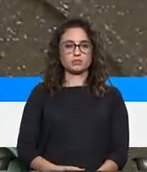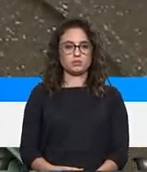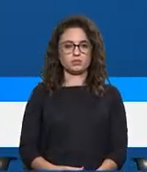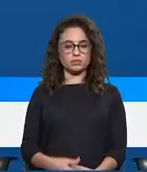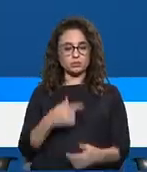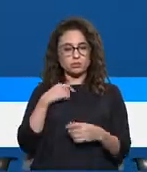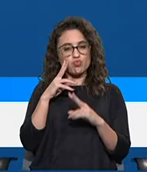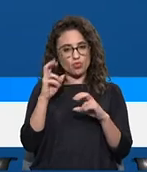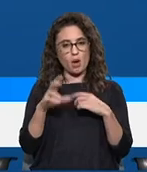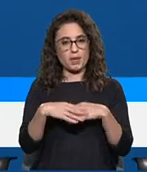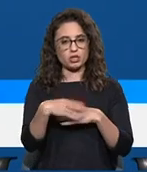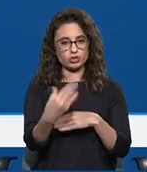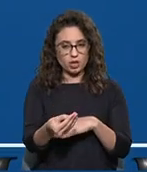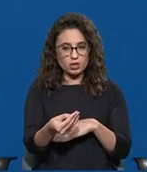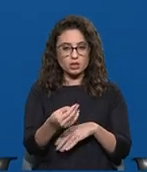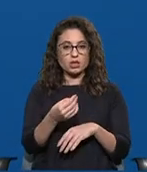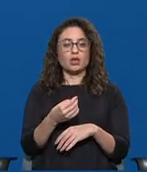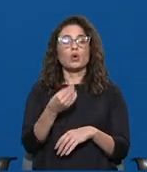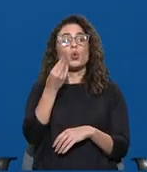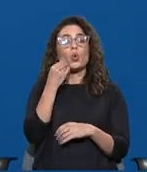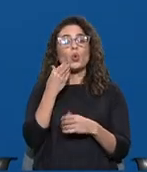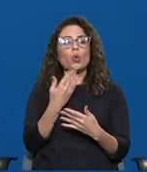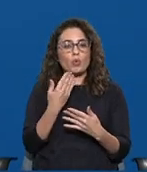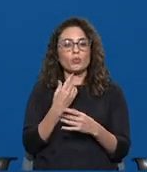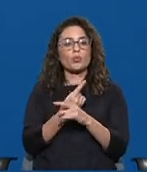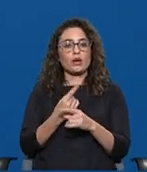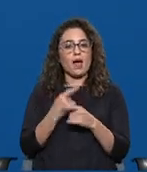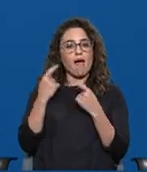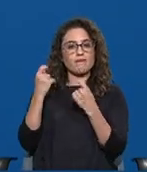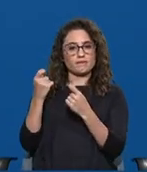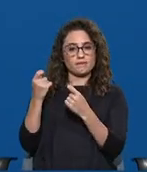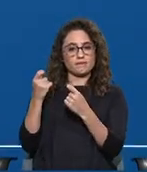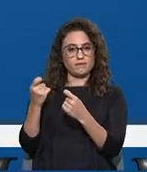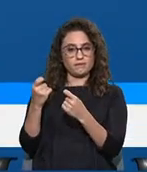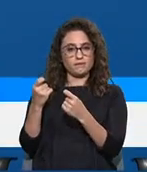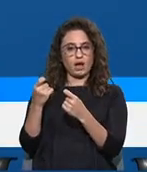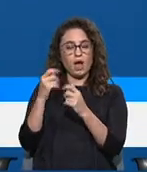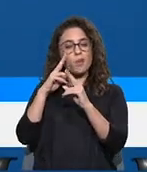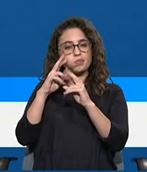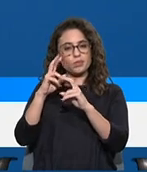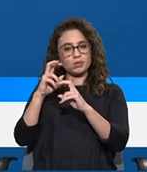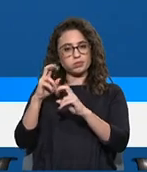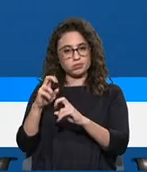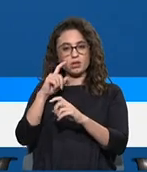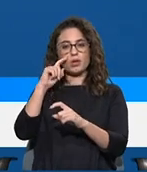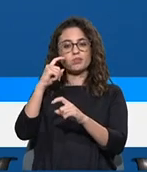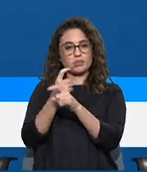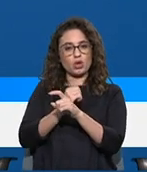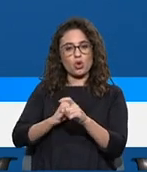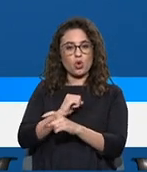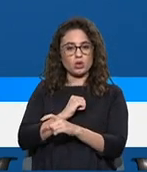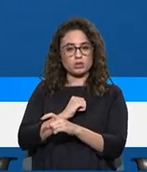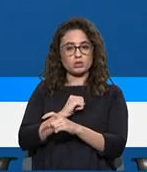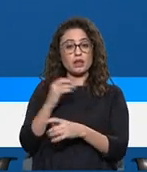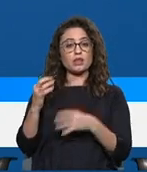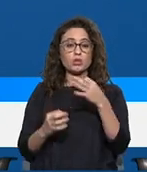e apenas por pressão e por investigação e fiscalização nossa em